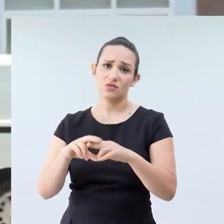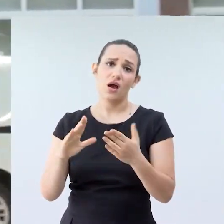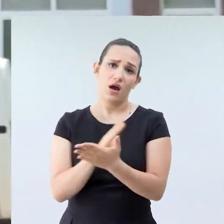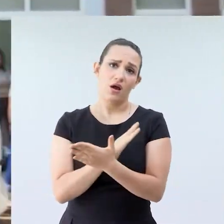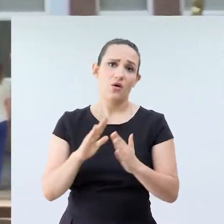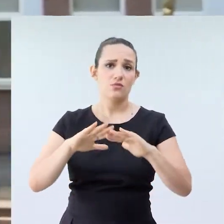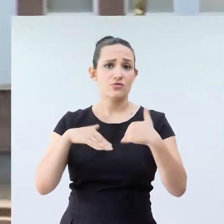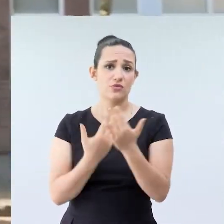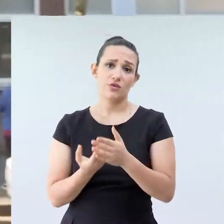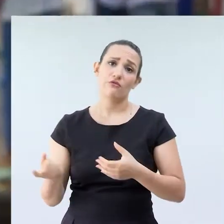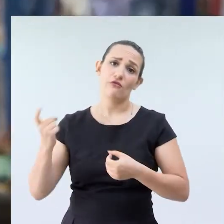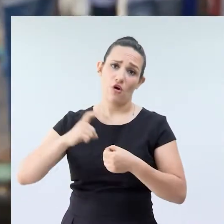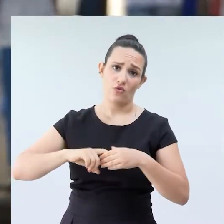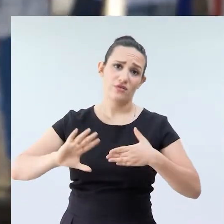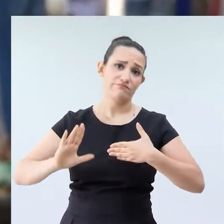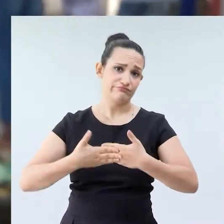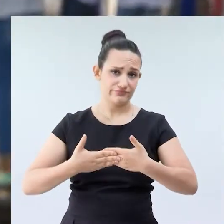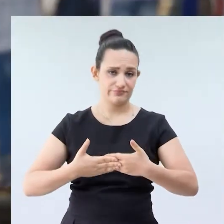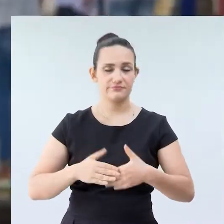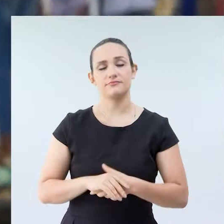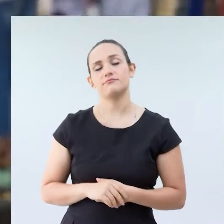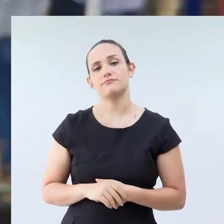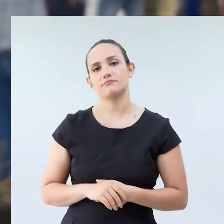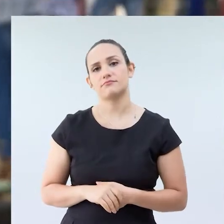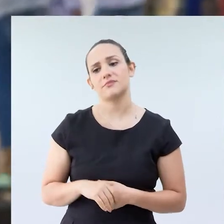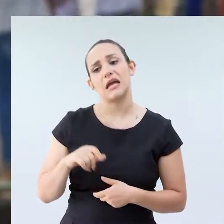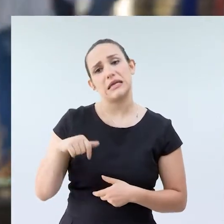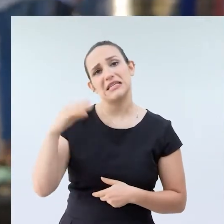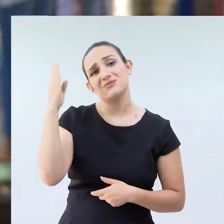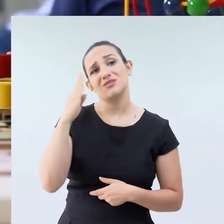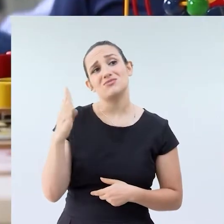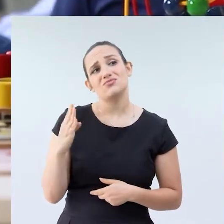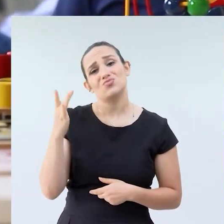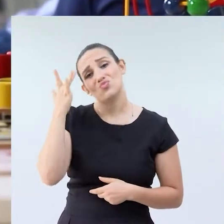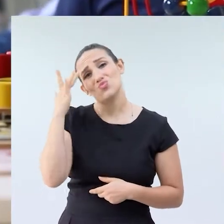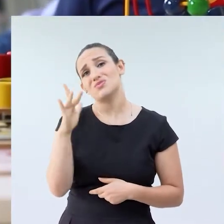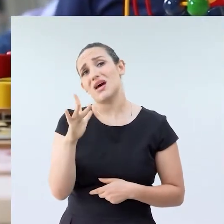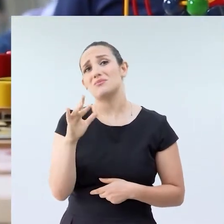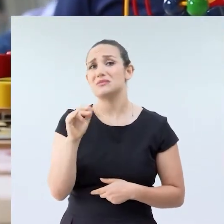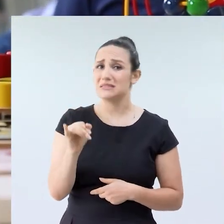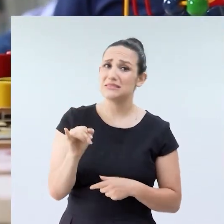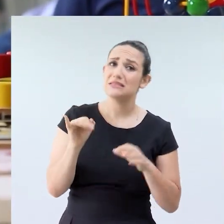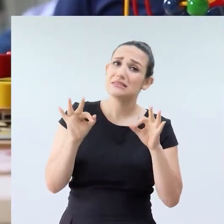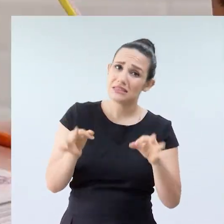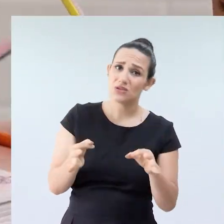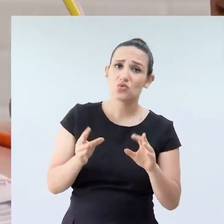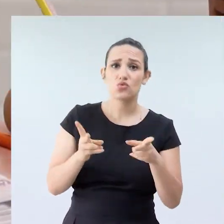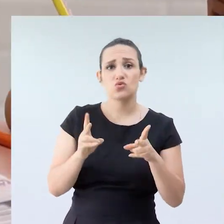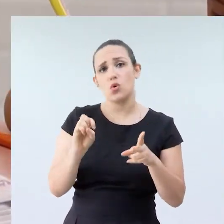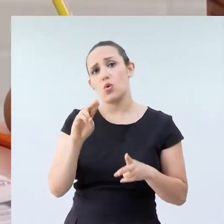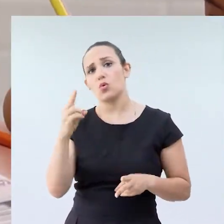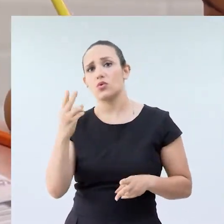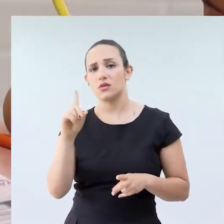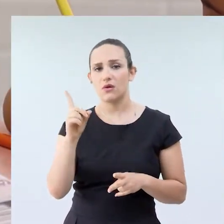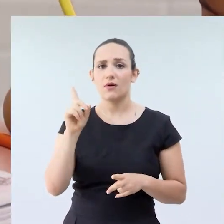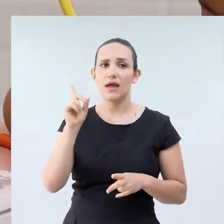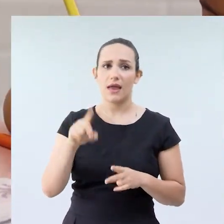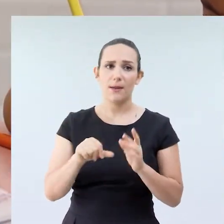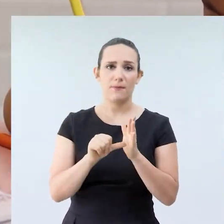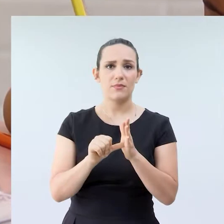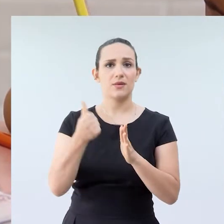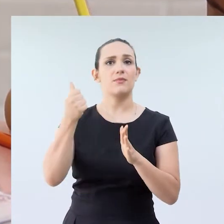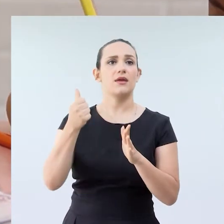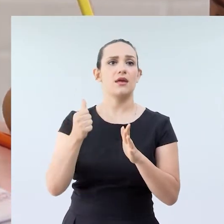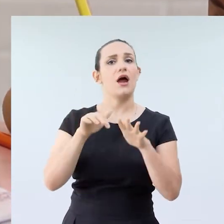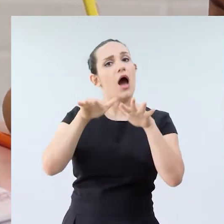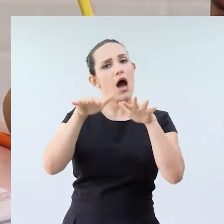fecharem novamente. No Brasil, ainda é cedo dizer, já que ainda estamos na chamada primeira onda de transmissão